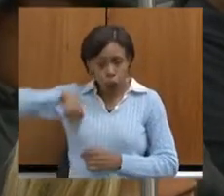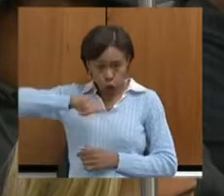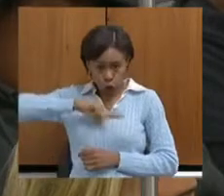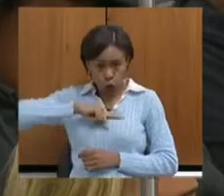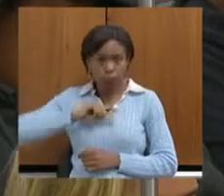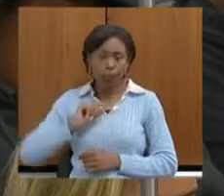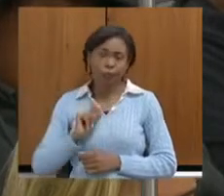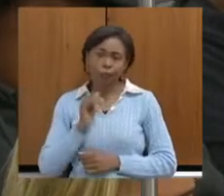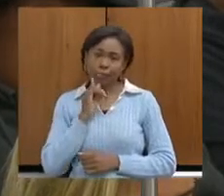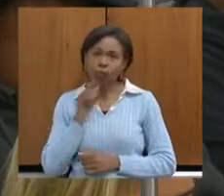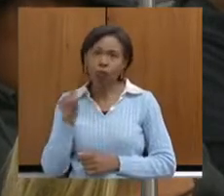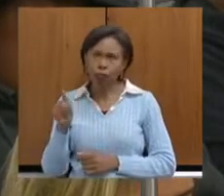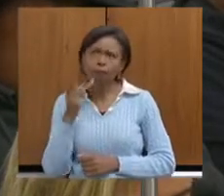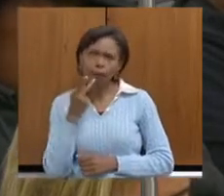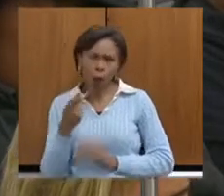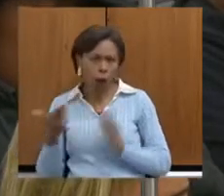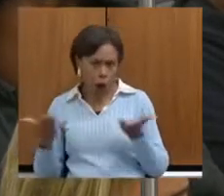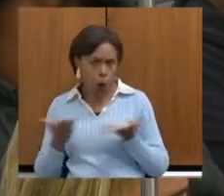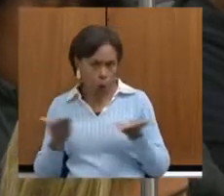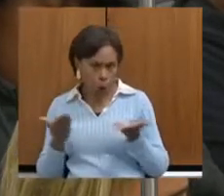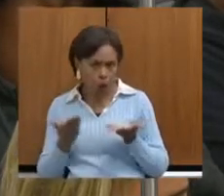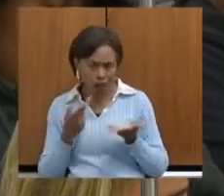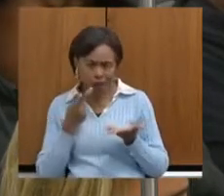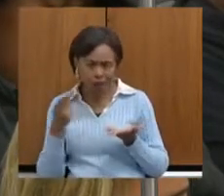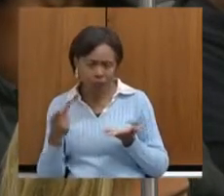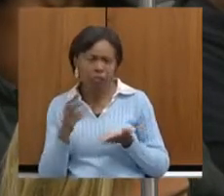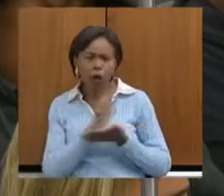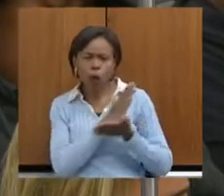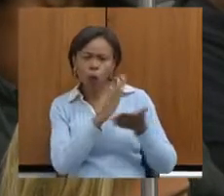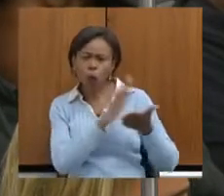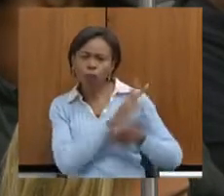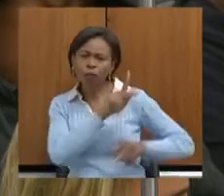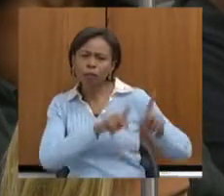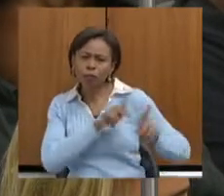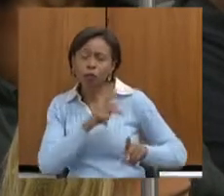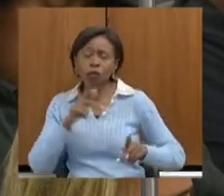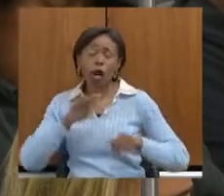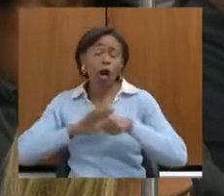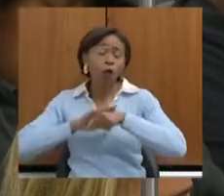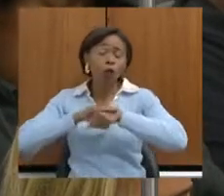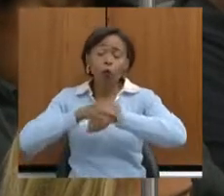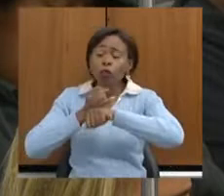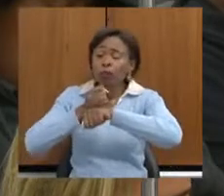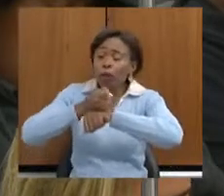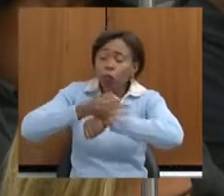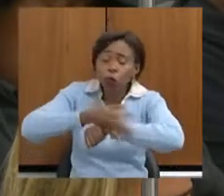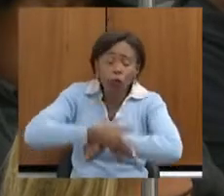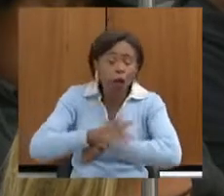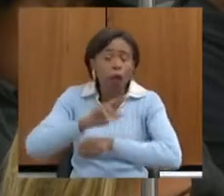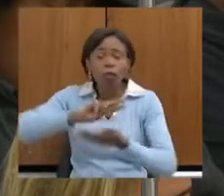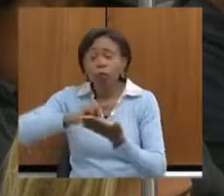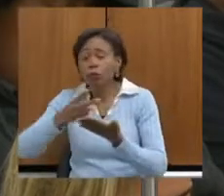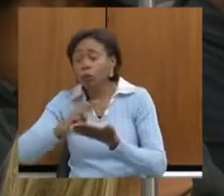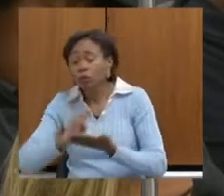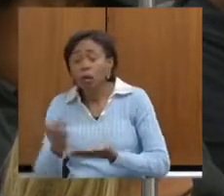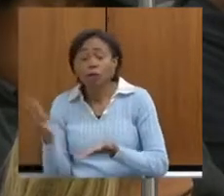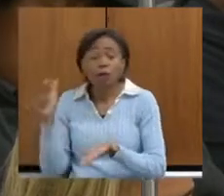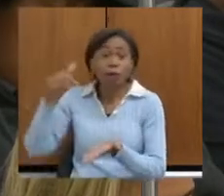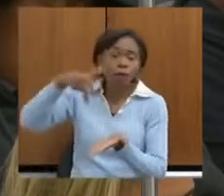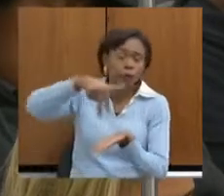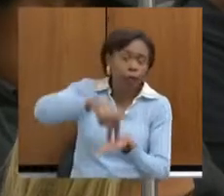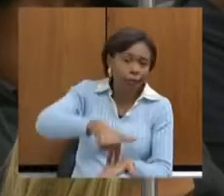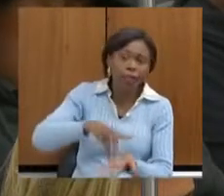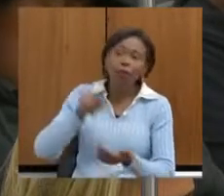sai Você acabou de dizer que agora tem pessoas que só andou com as a noite toda ficamos sem dormir toma aqui